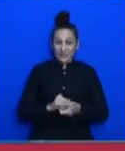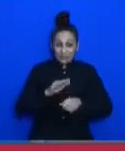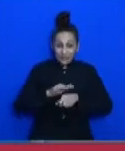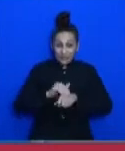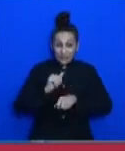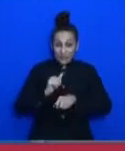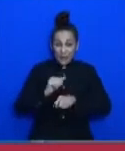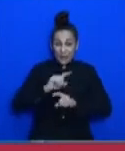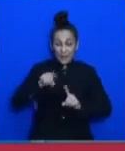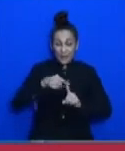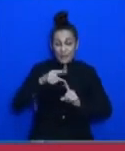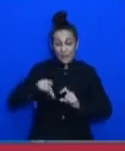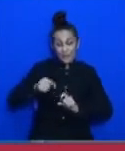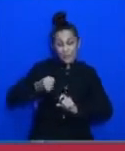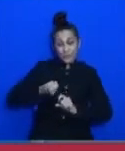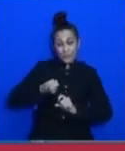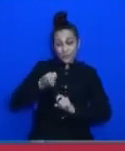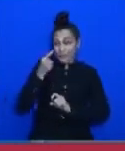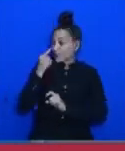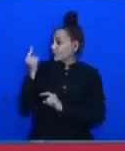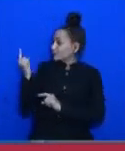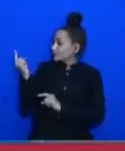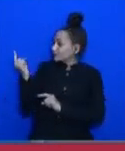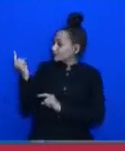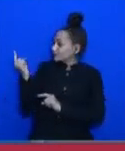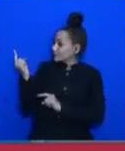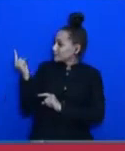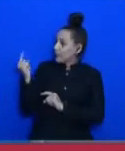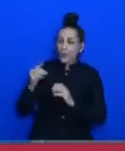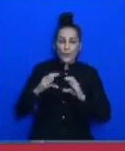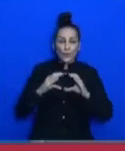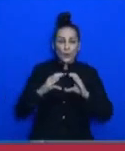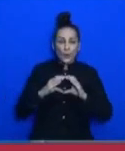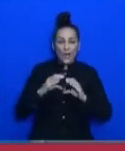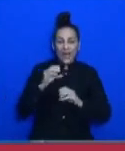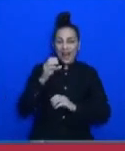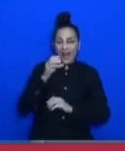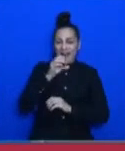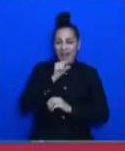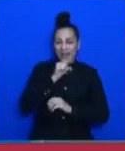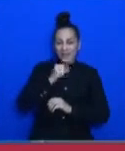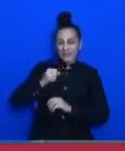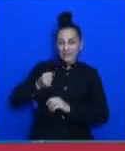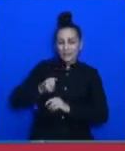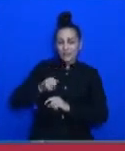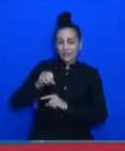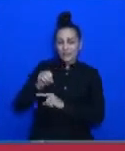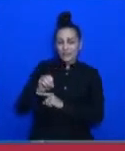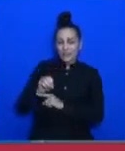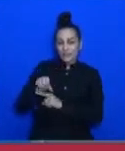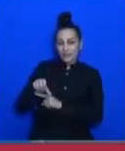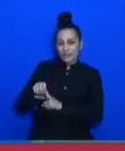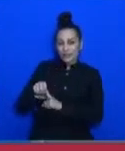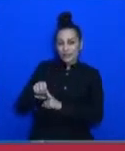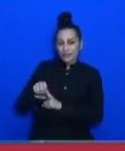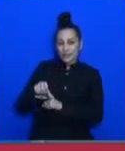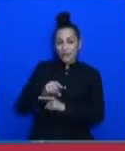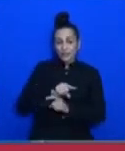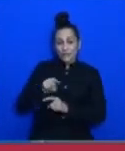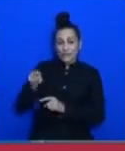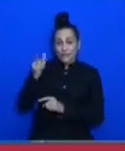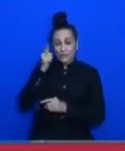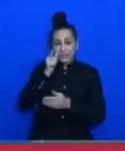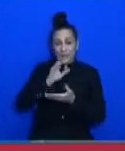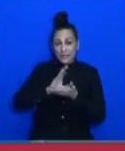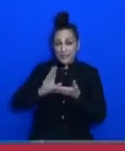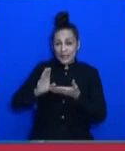Vamos chamar mais um número. Bola laranja, 09. Laranja, 09. Você ganha a